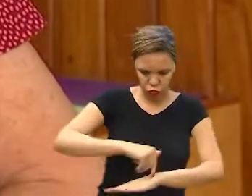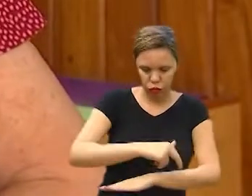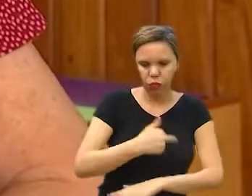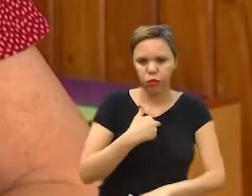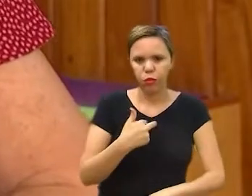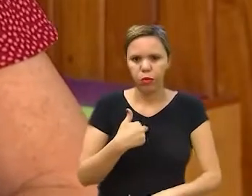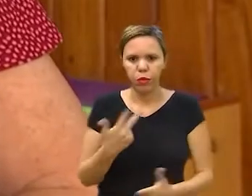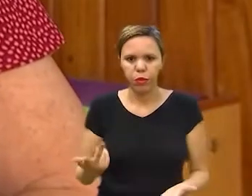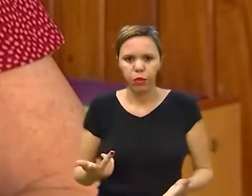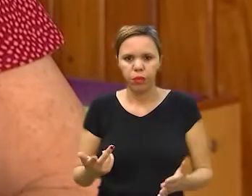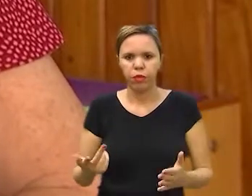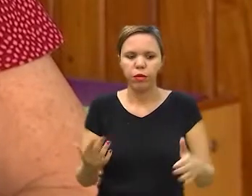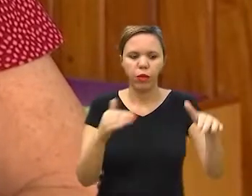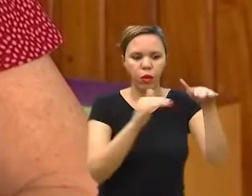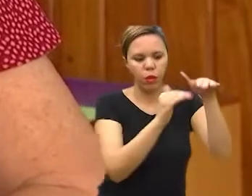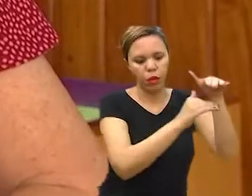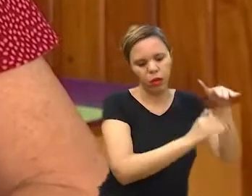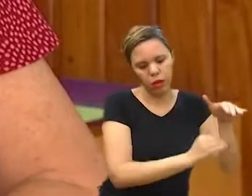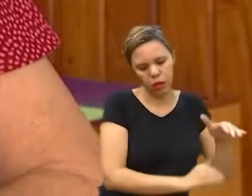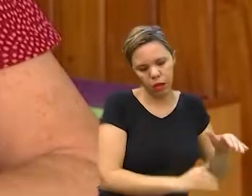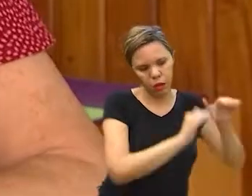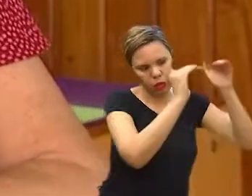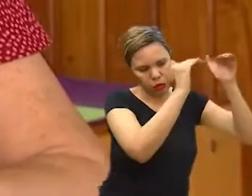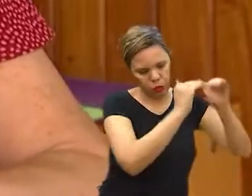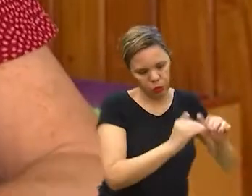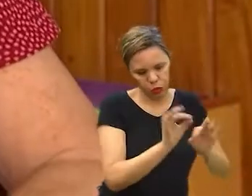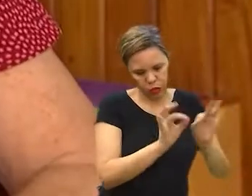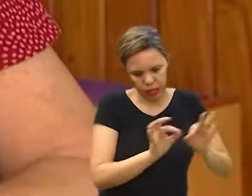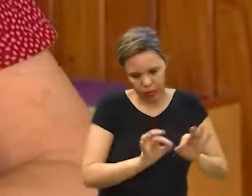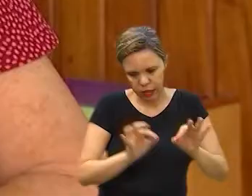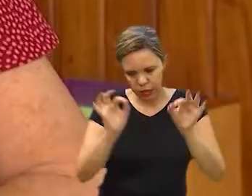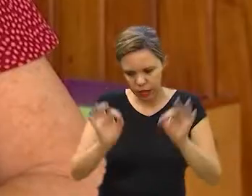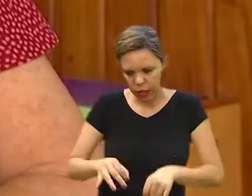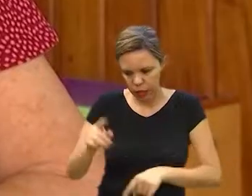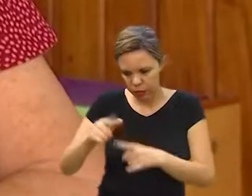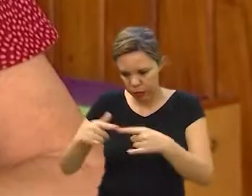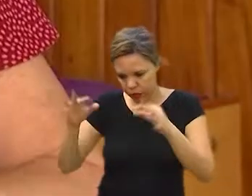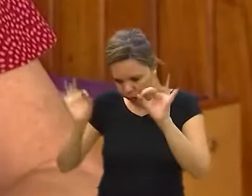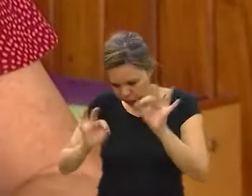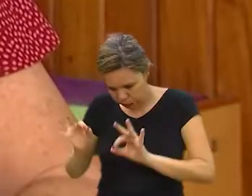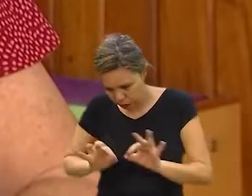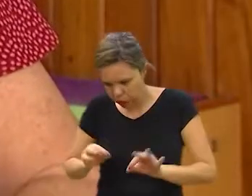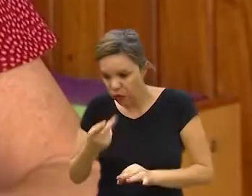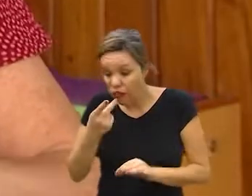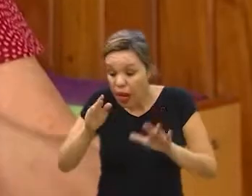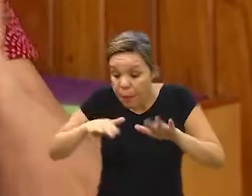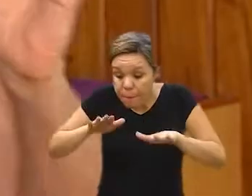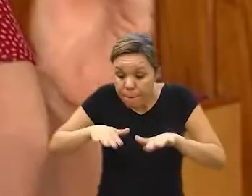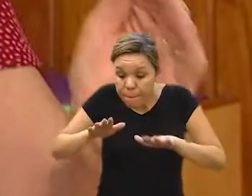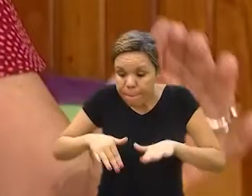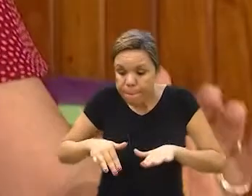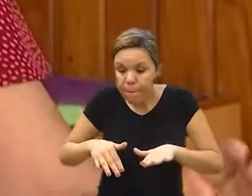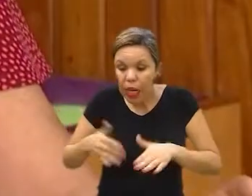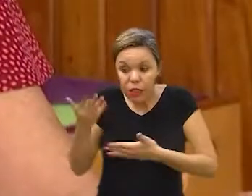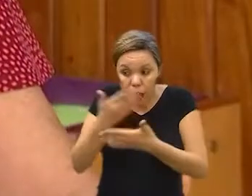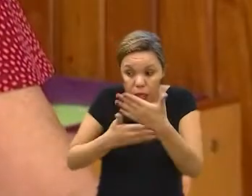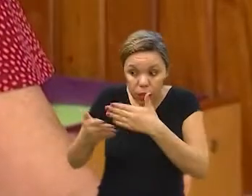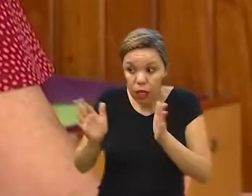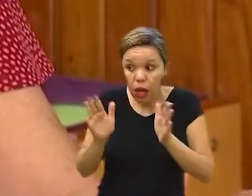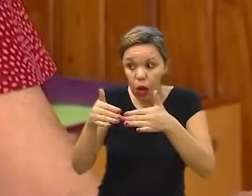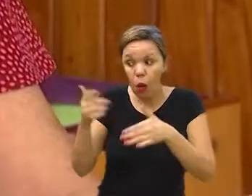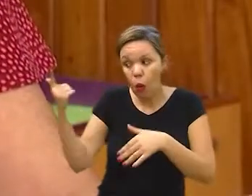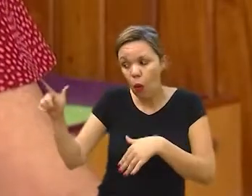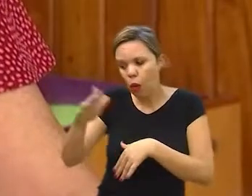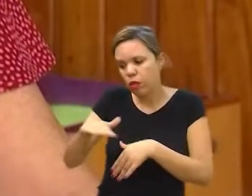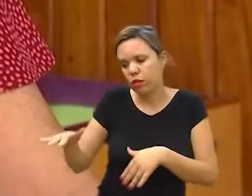de volta na prateleira onde que estava, de deixar o material em ordem, de falar baixo para não interromper a concentração da